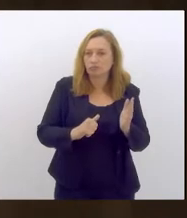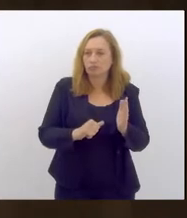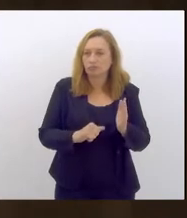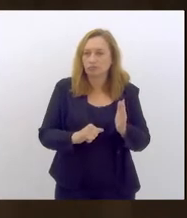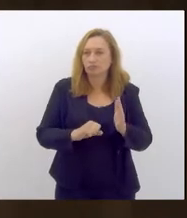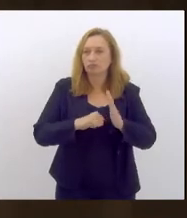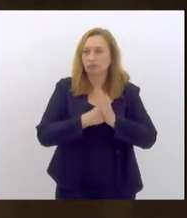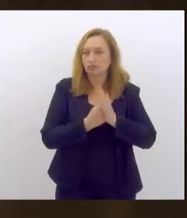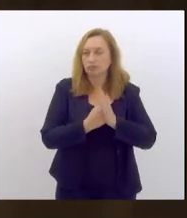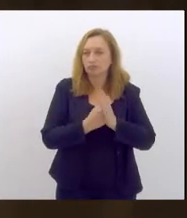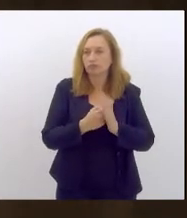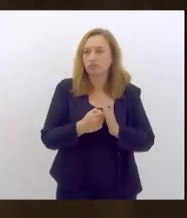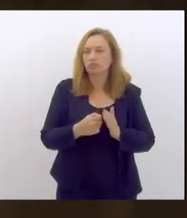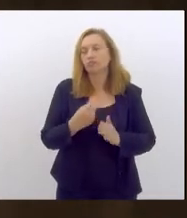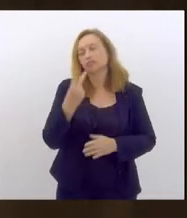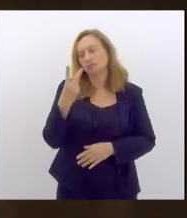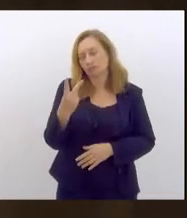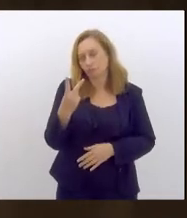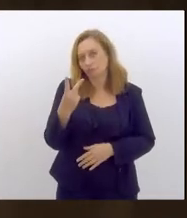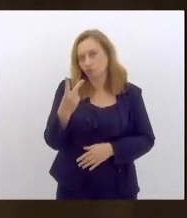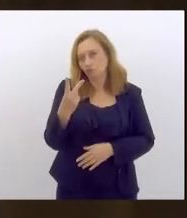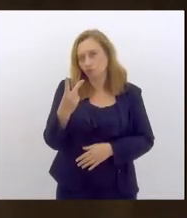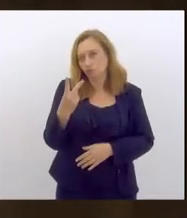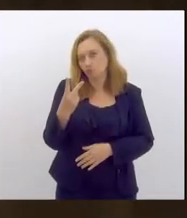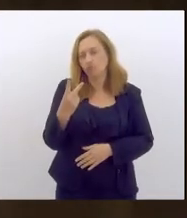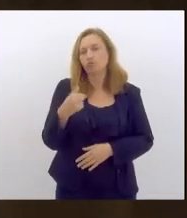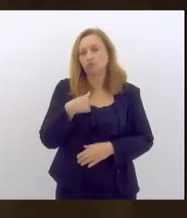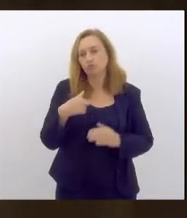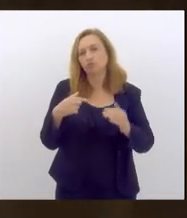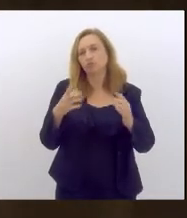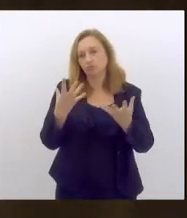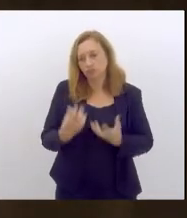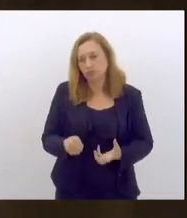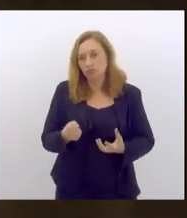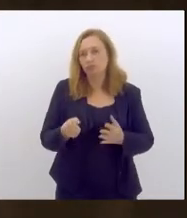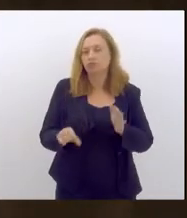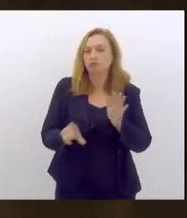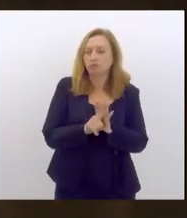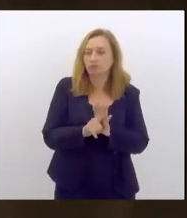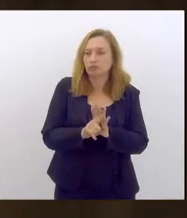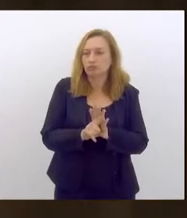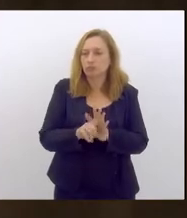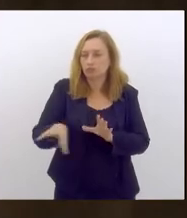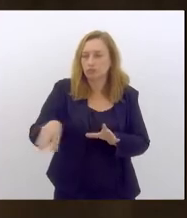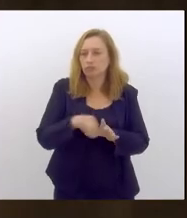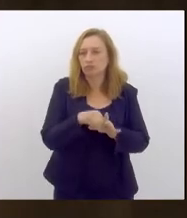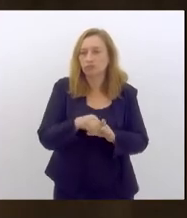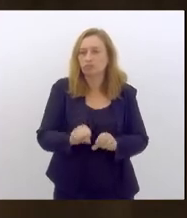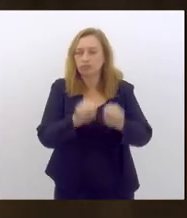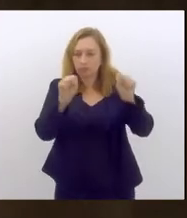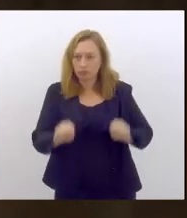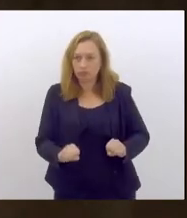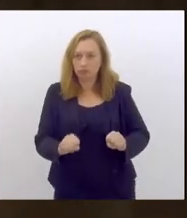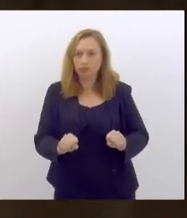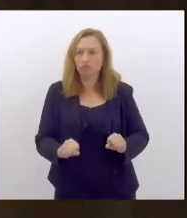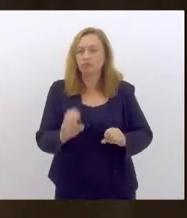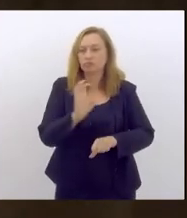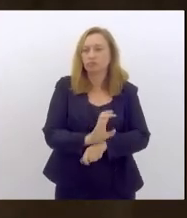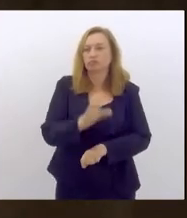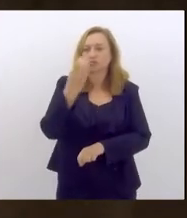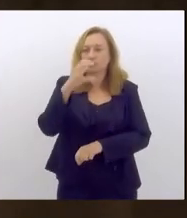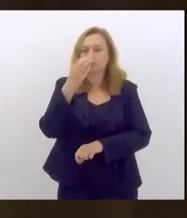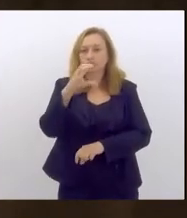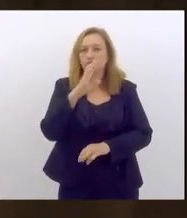maioria dos vetos, apenas dois com os quais concordei em relação à lei que instituiu o Sistema Estadual de Ciência,